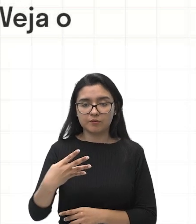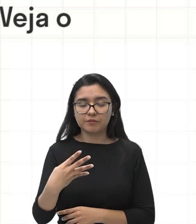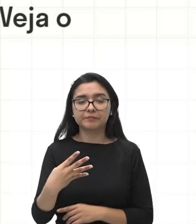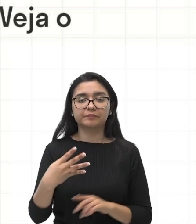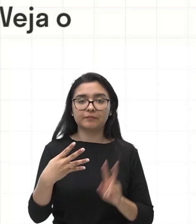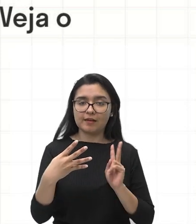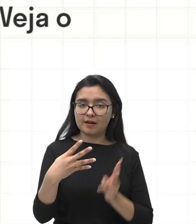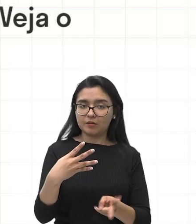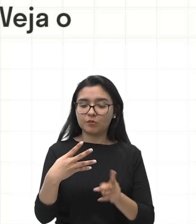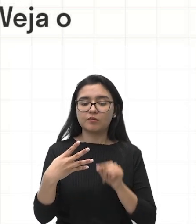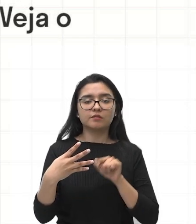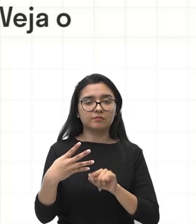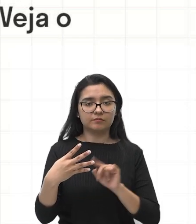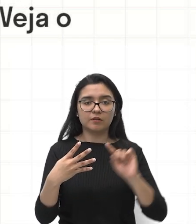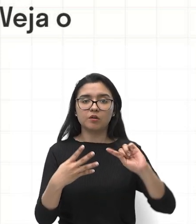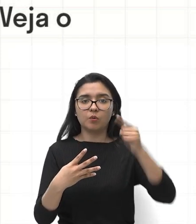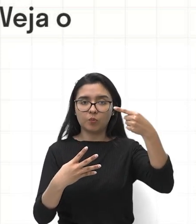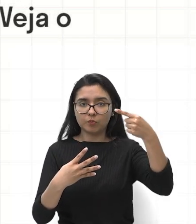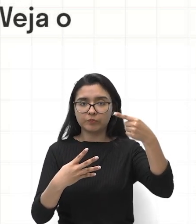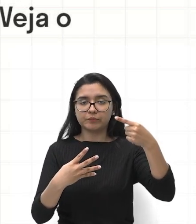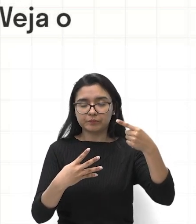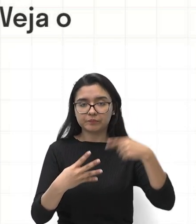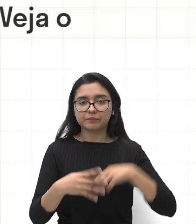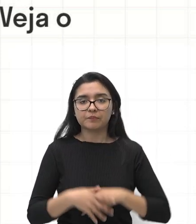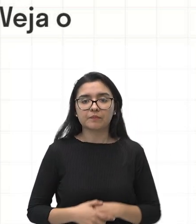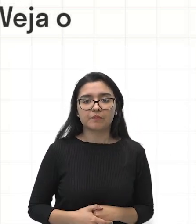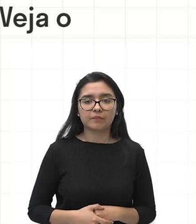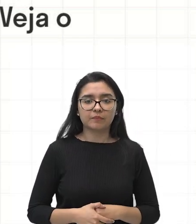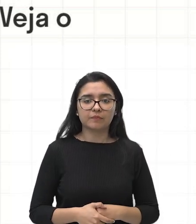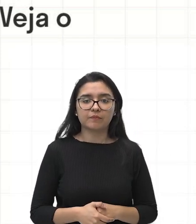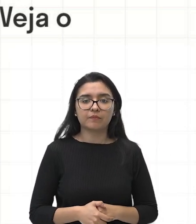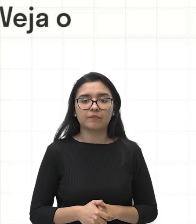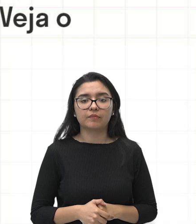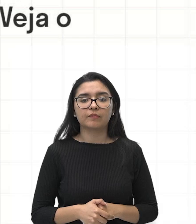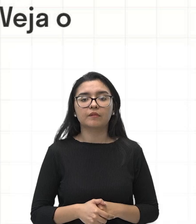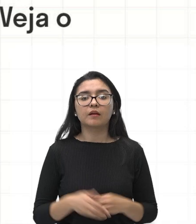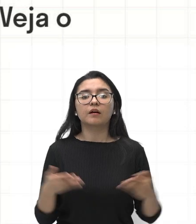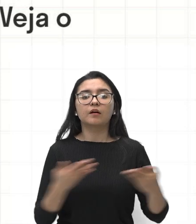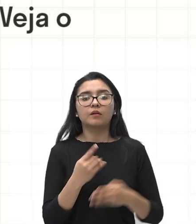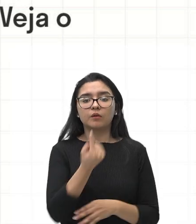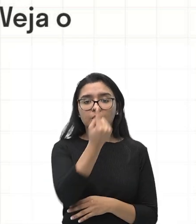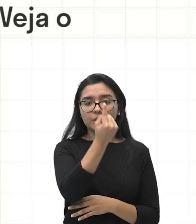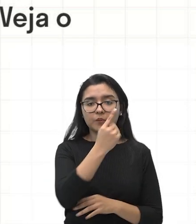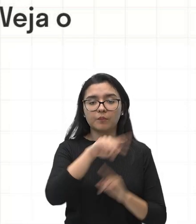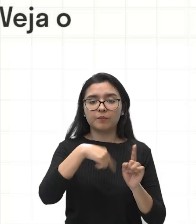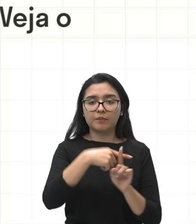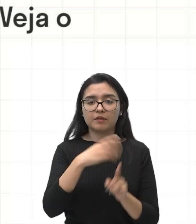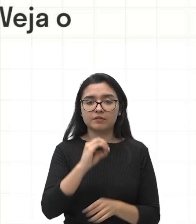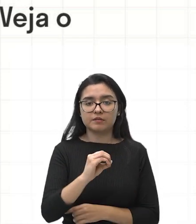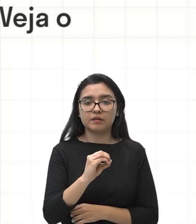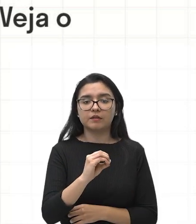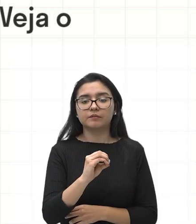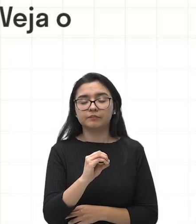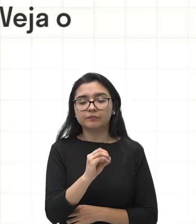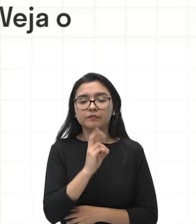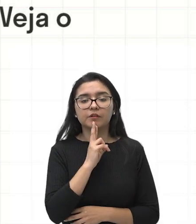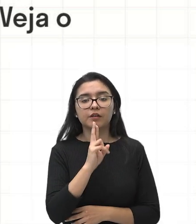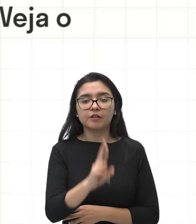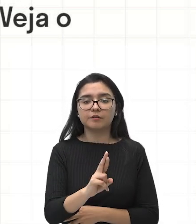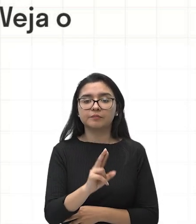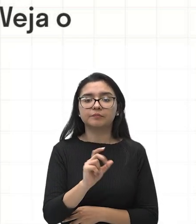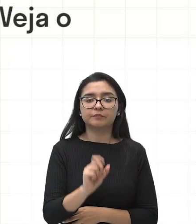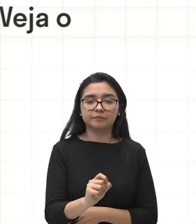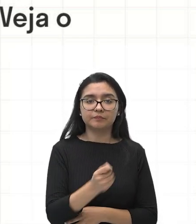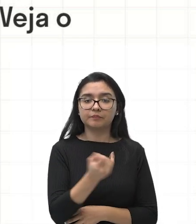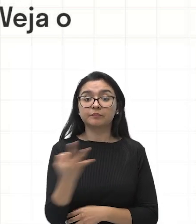14, e de novo, vamos subir 1 lá para cima do 0. Agora ficamos com 1 mais 0 mais 0, aí ficou fácil, 1 mais 0